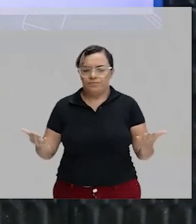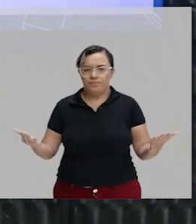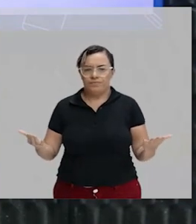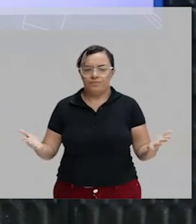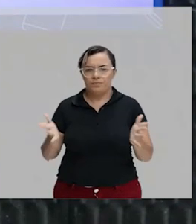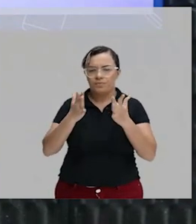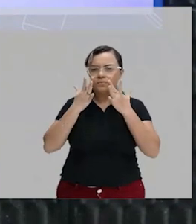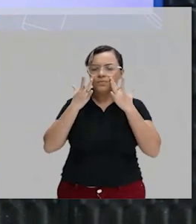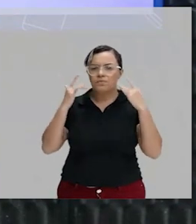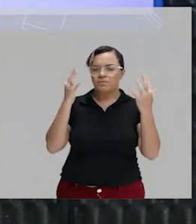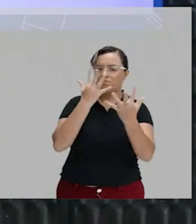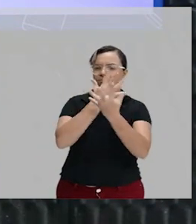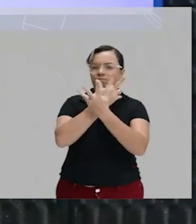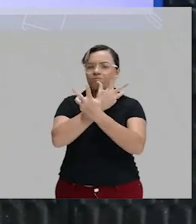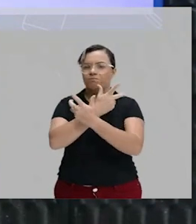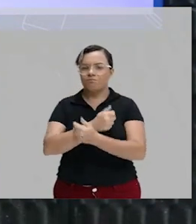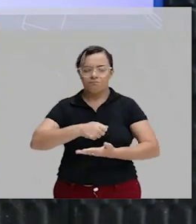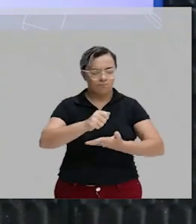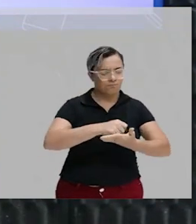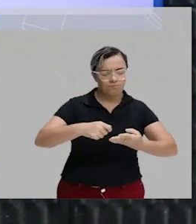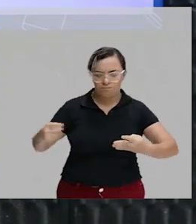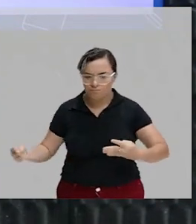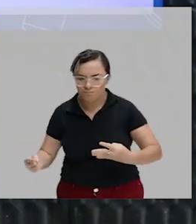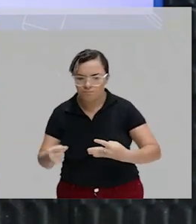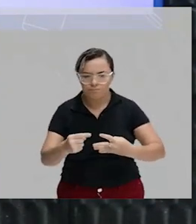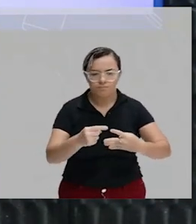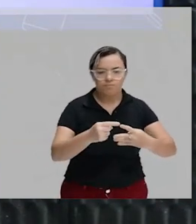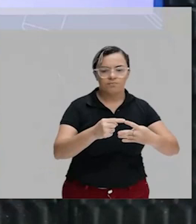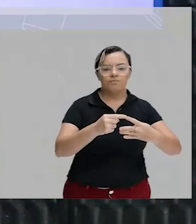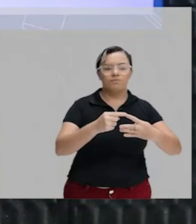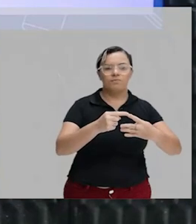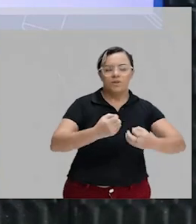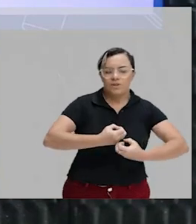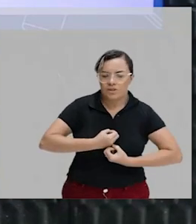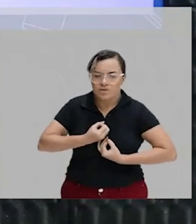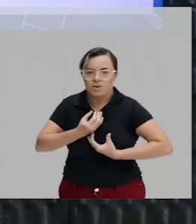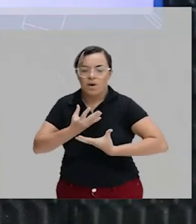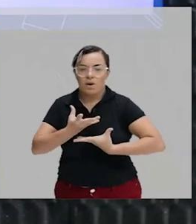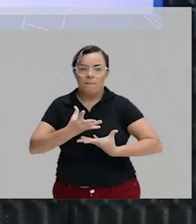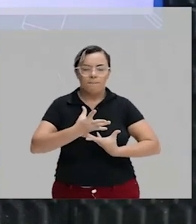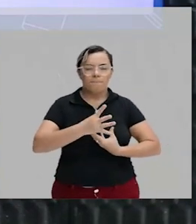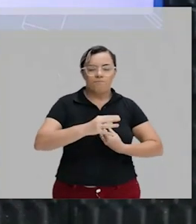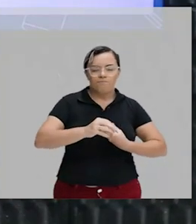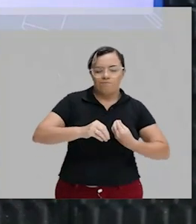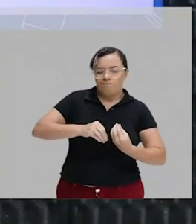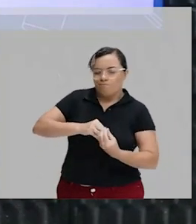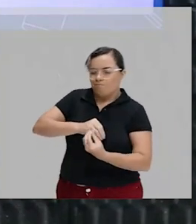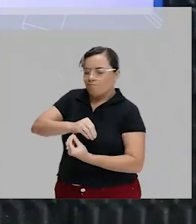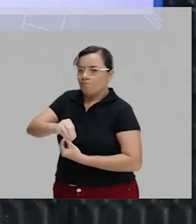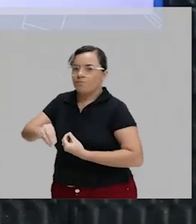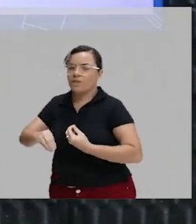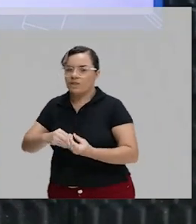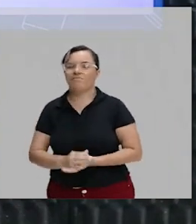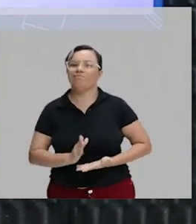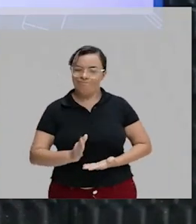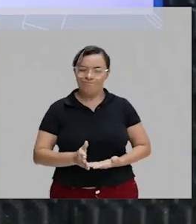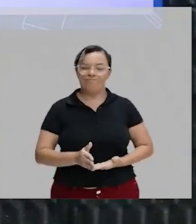bonita o escritor simbolista é um envolve perceberam a Musicalidade Dá até para colocar um violão e fazer